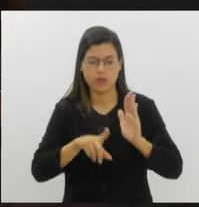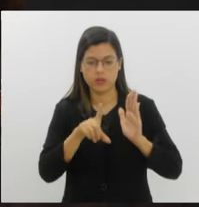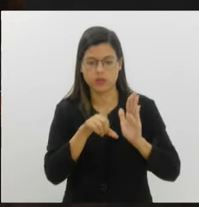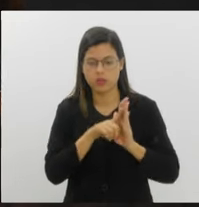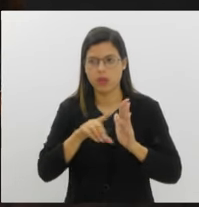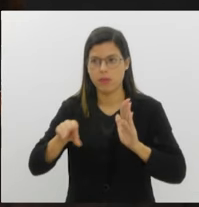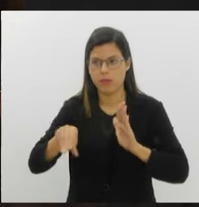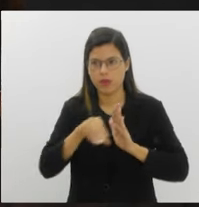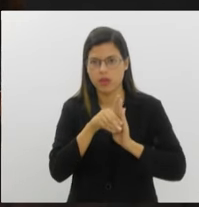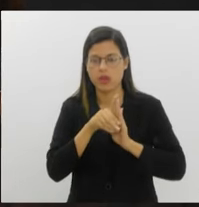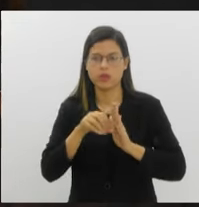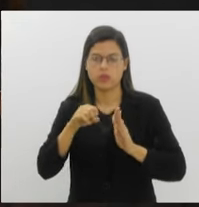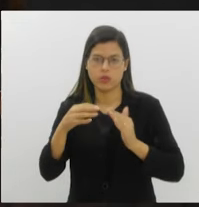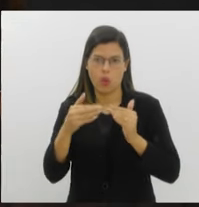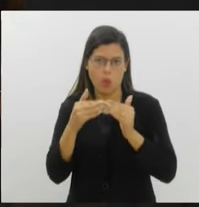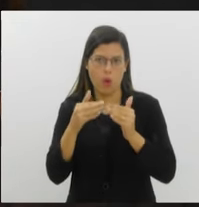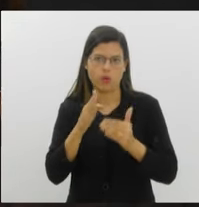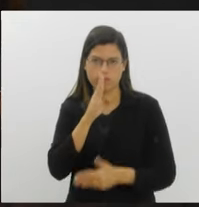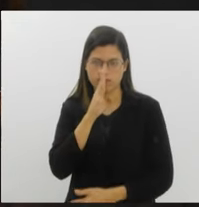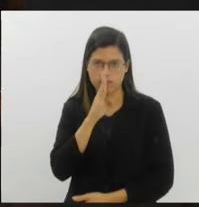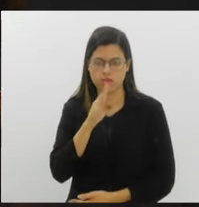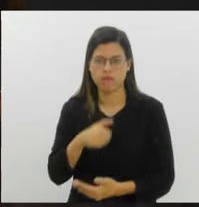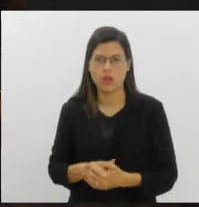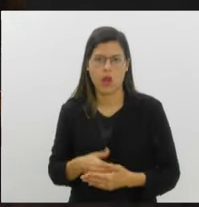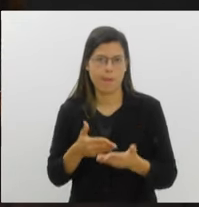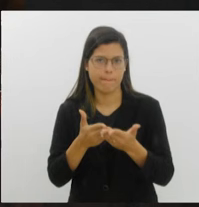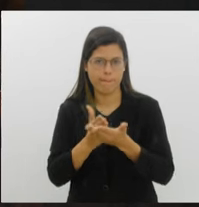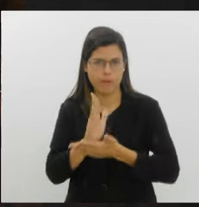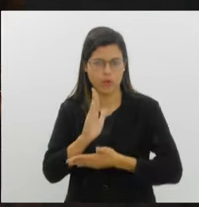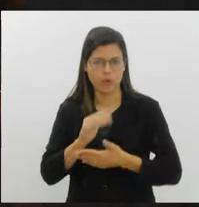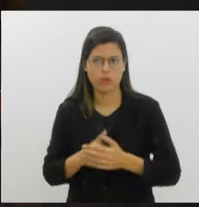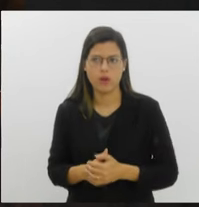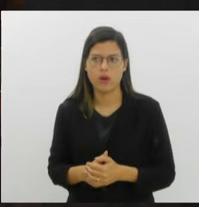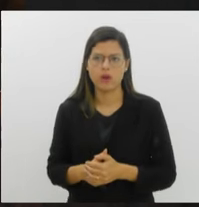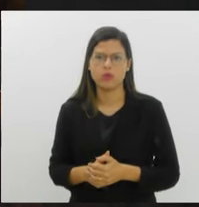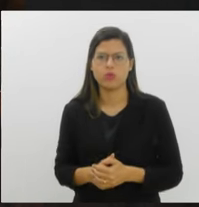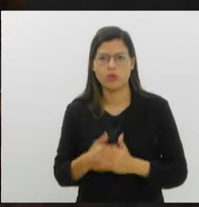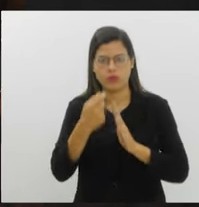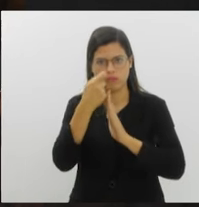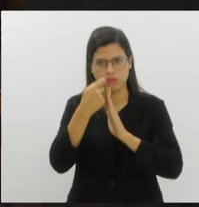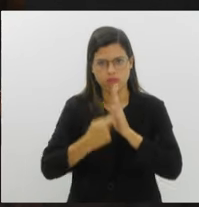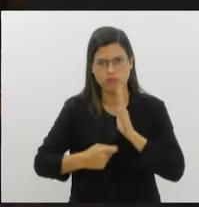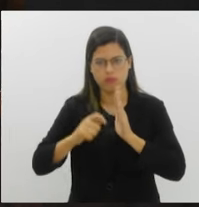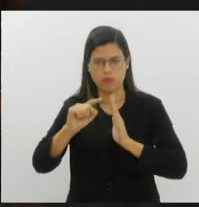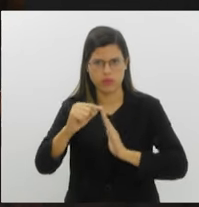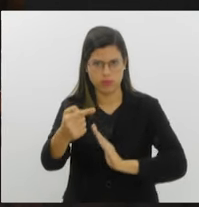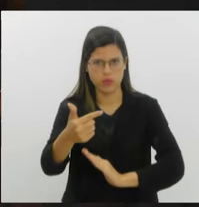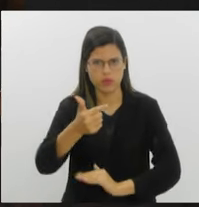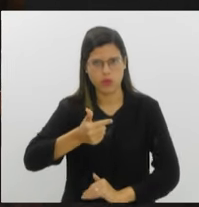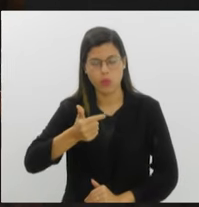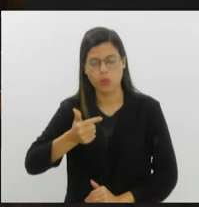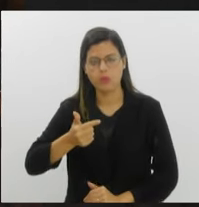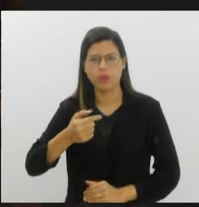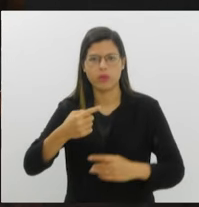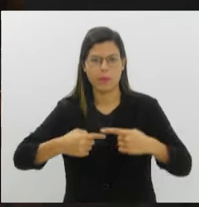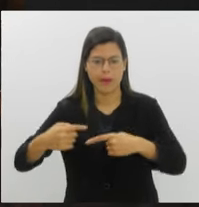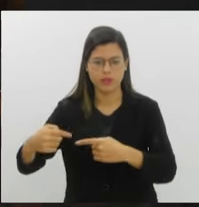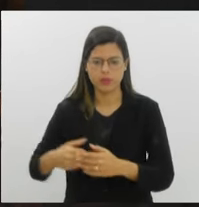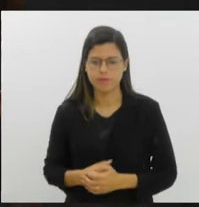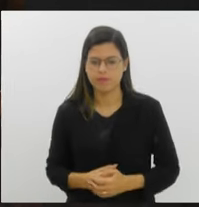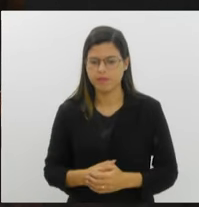Senhores que aprovam, permaneçam como estão. Aprovado. Vai a redação do vencido para a segunda discussão.